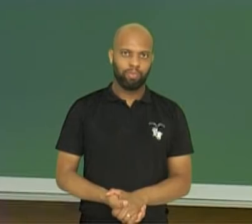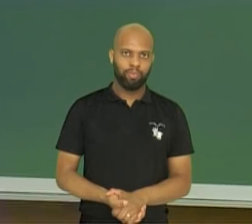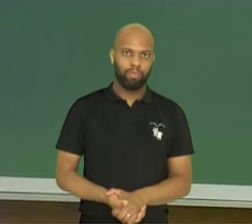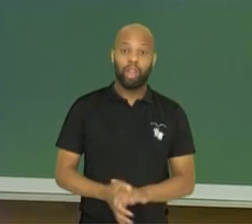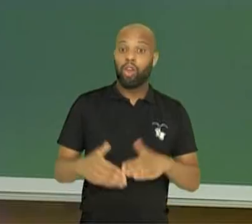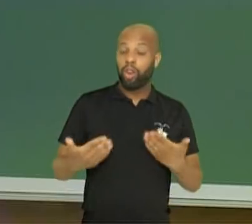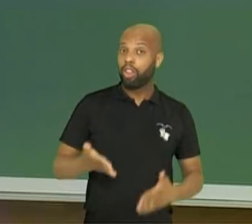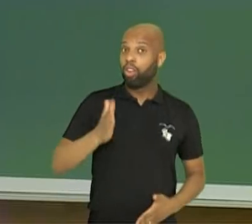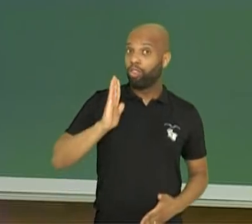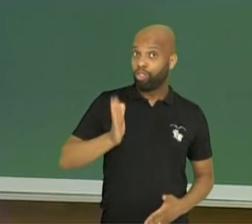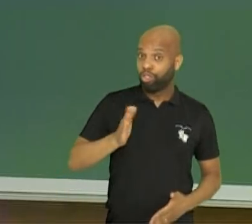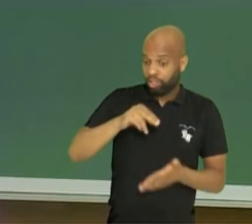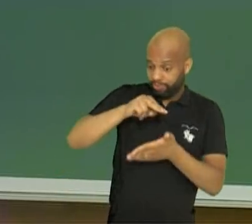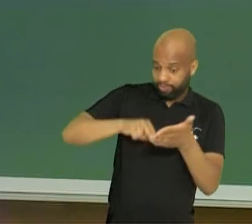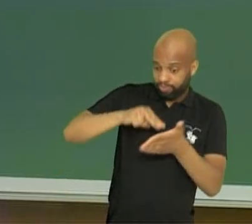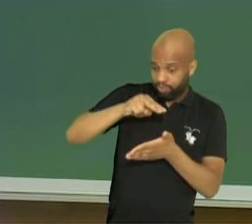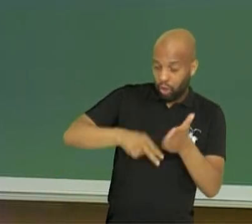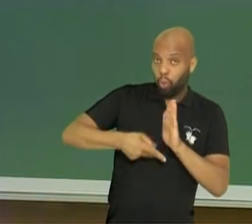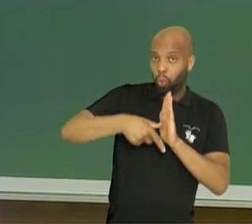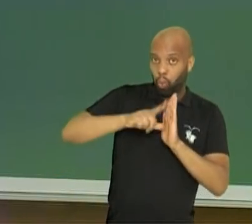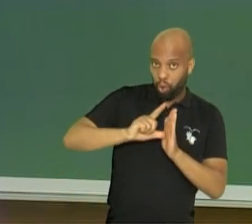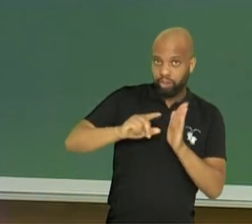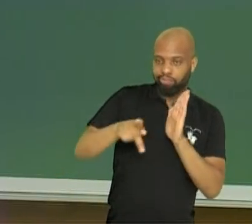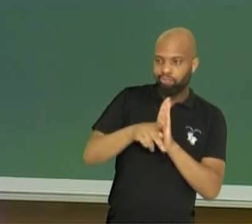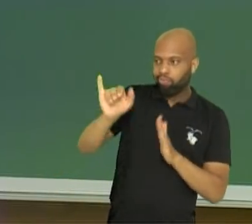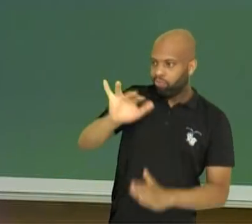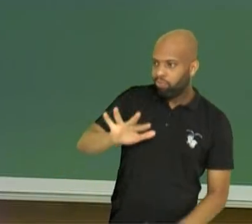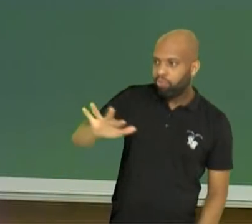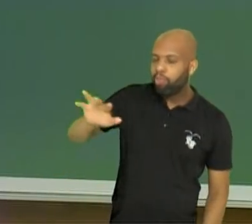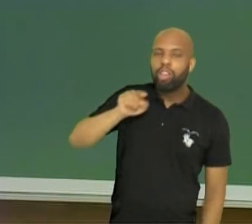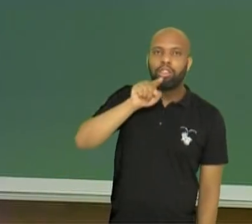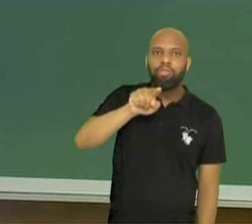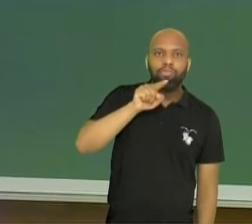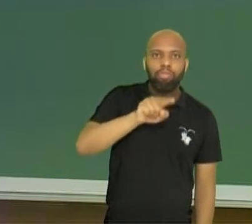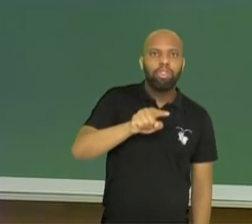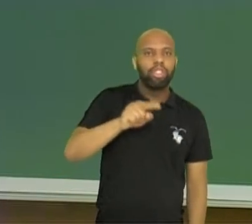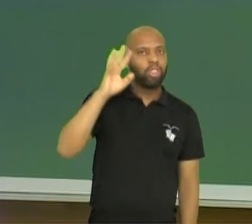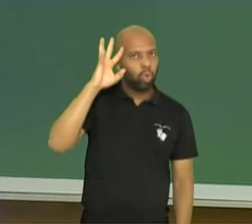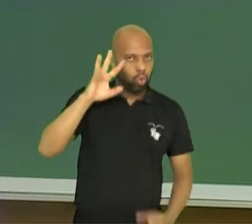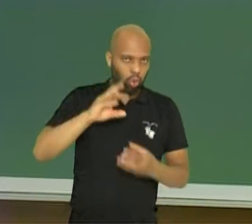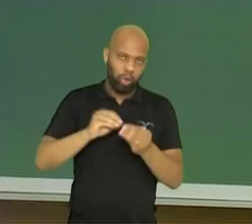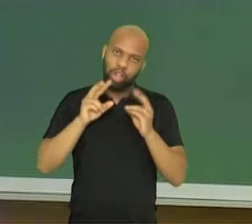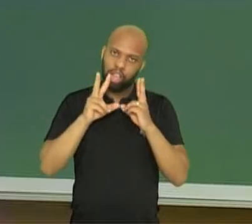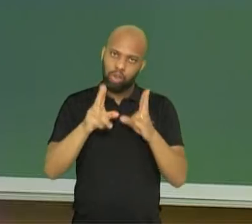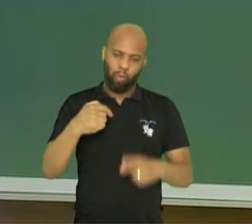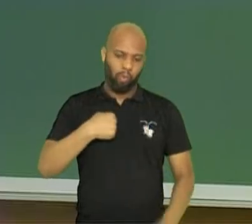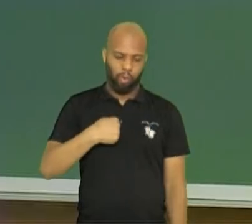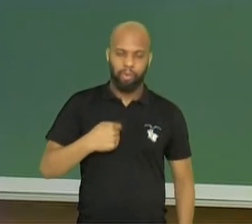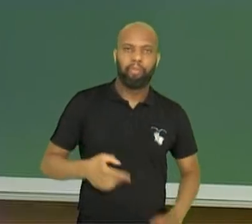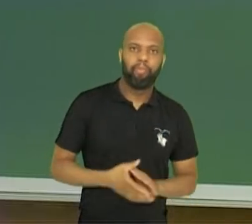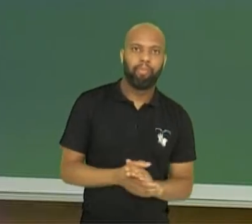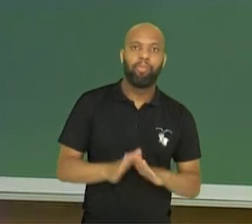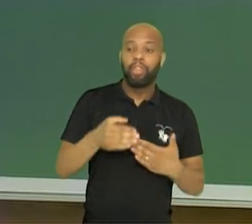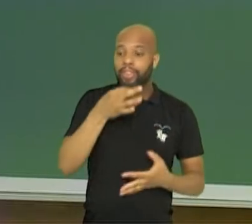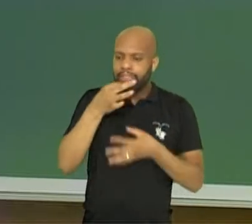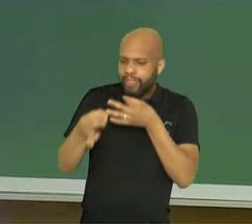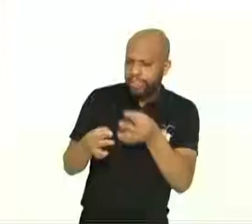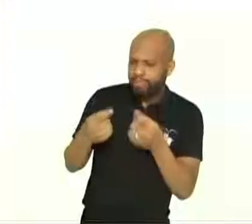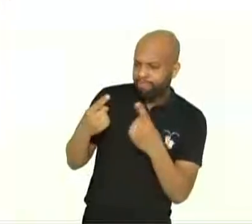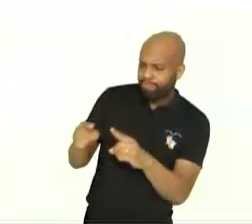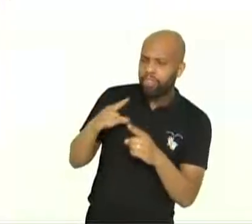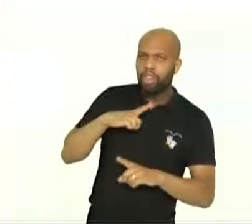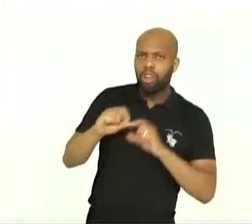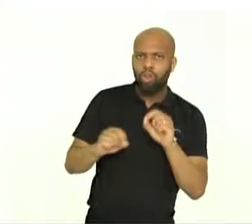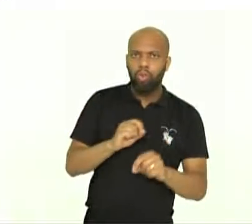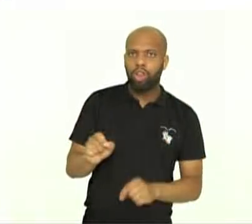Nós já fizemos então a leitura prévia da imagem, certamente você chegou à mesma conclusão que a prof aqui. A crítica está no fato